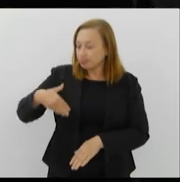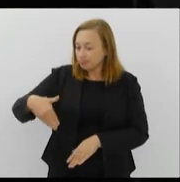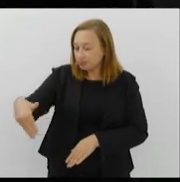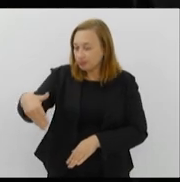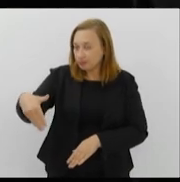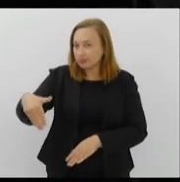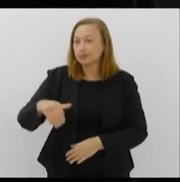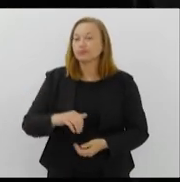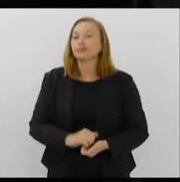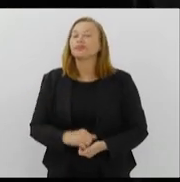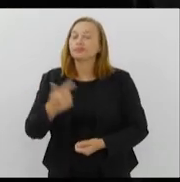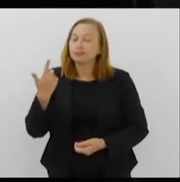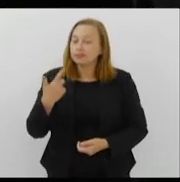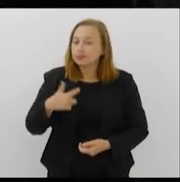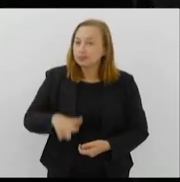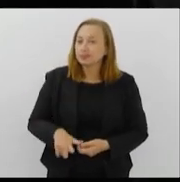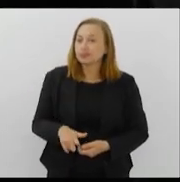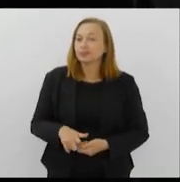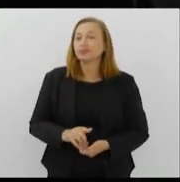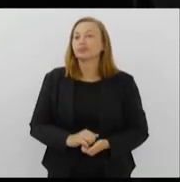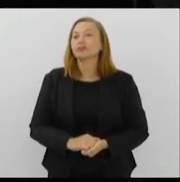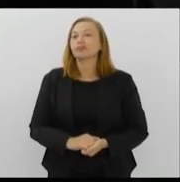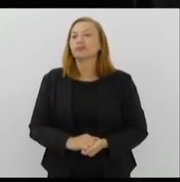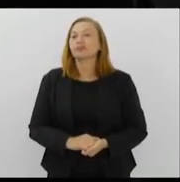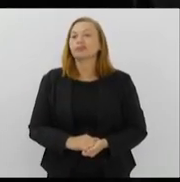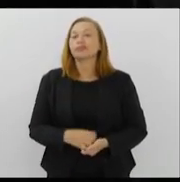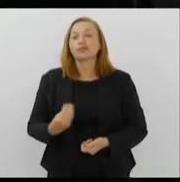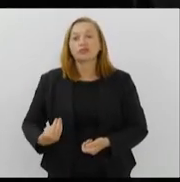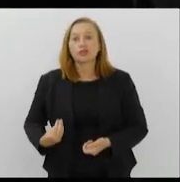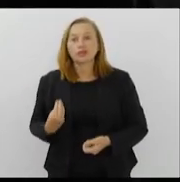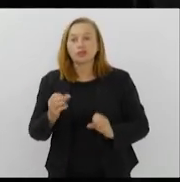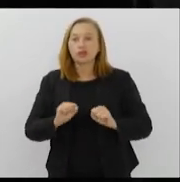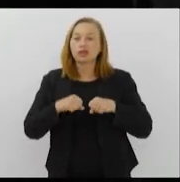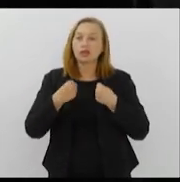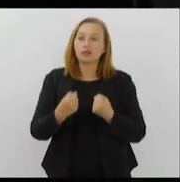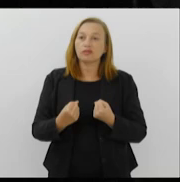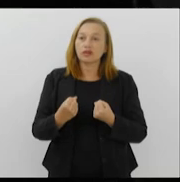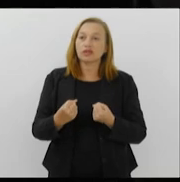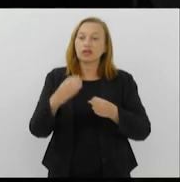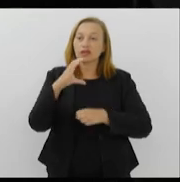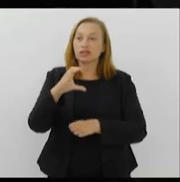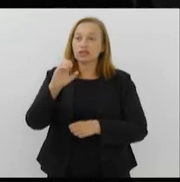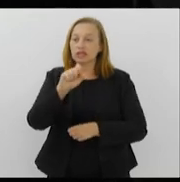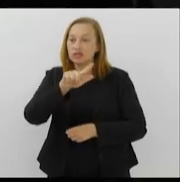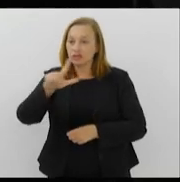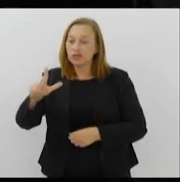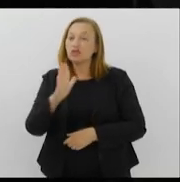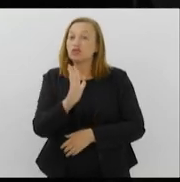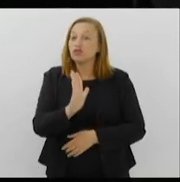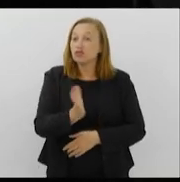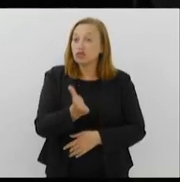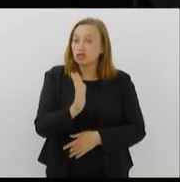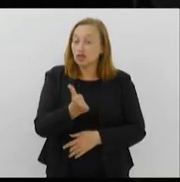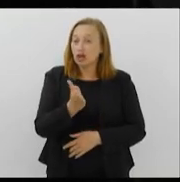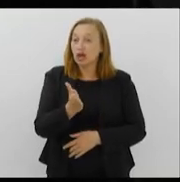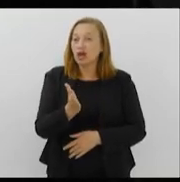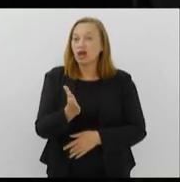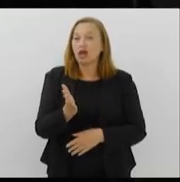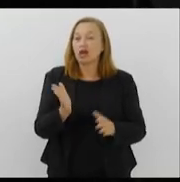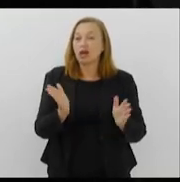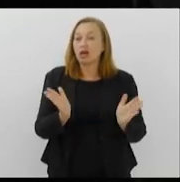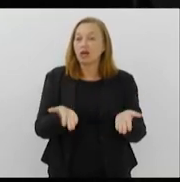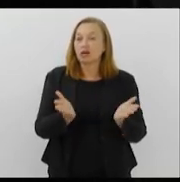vai novamente contar com a presença da Defesa Civil Nacional, já fazendo agora, né,